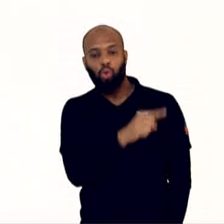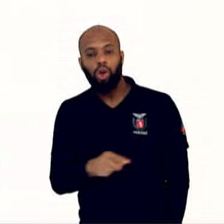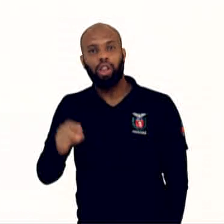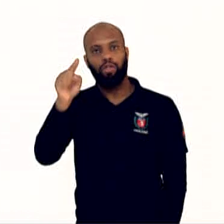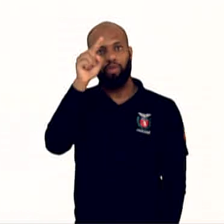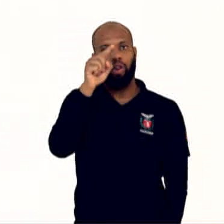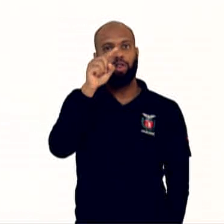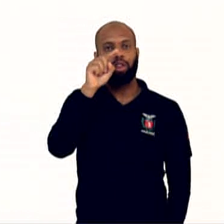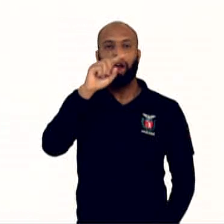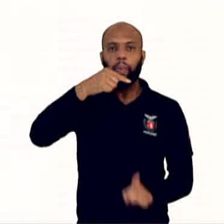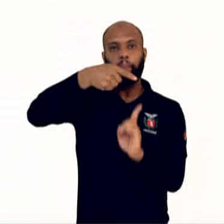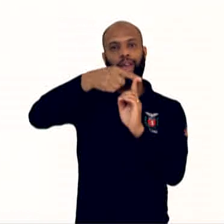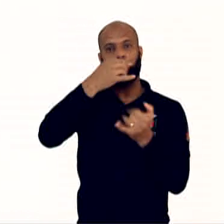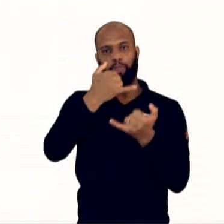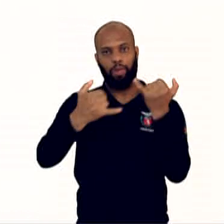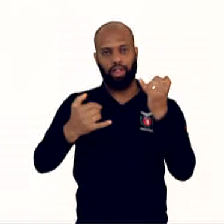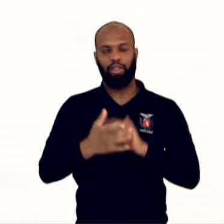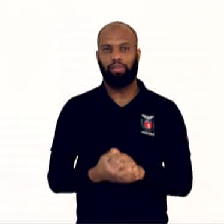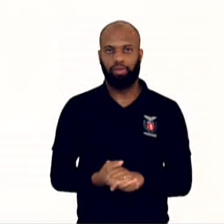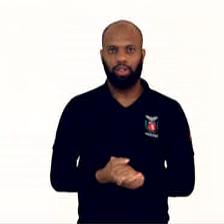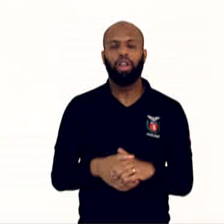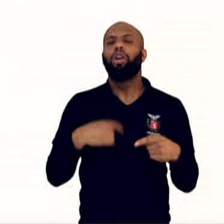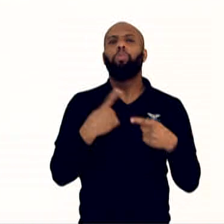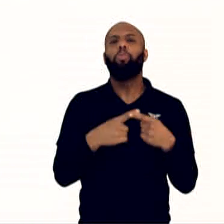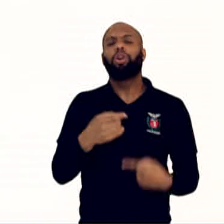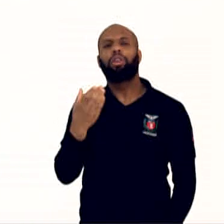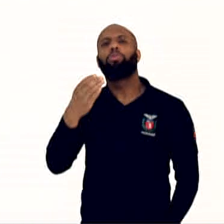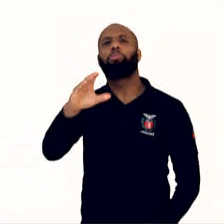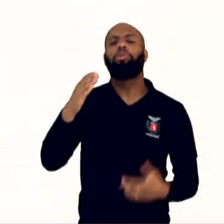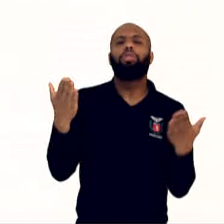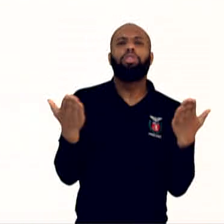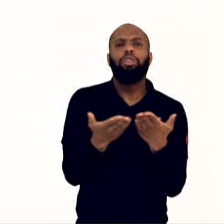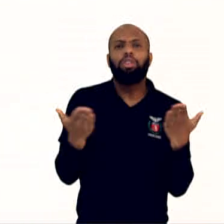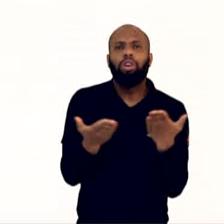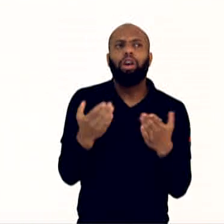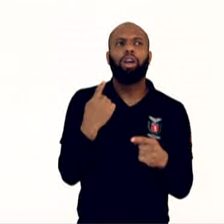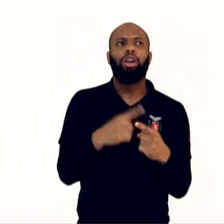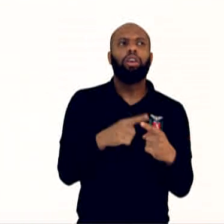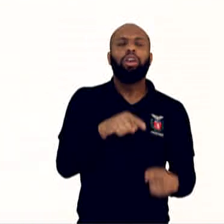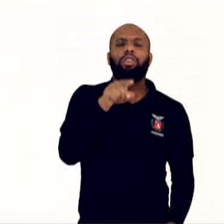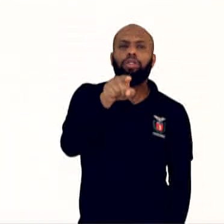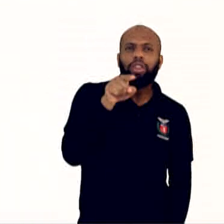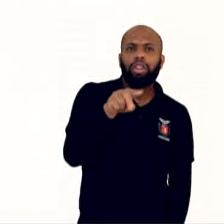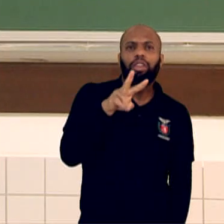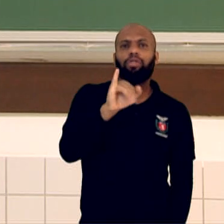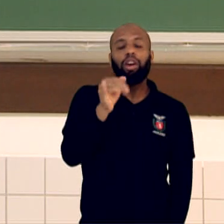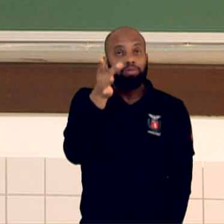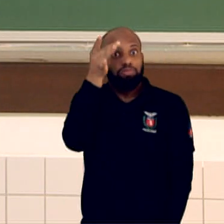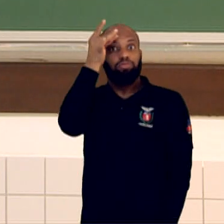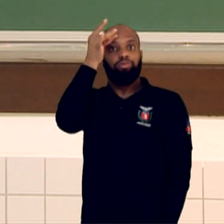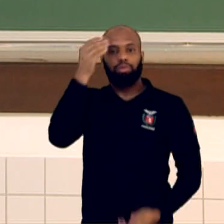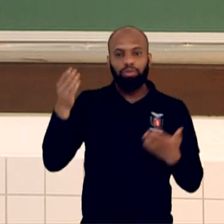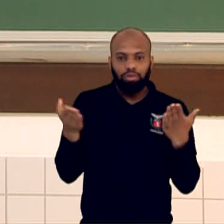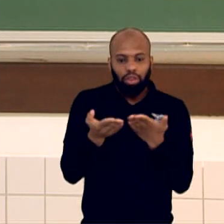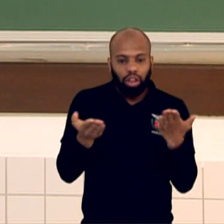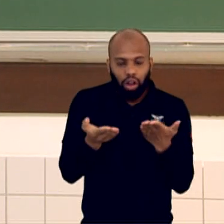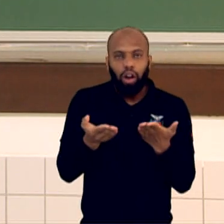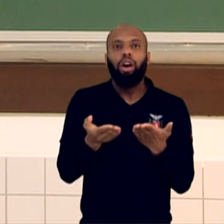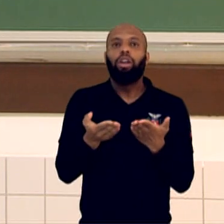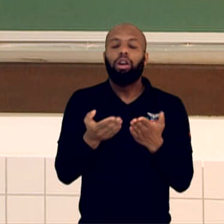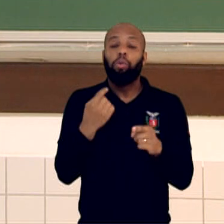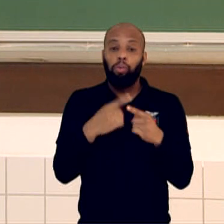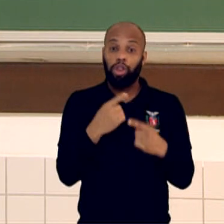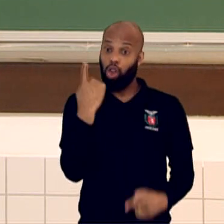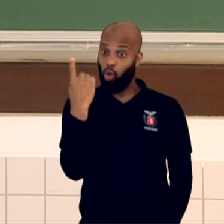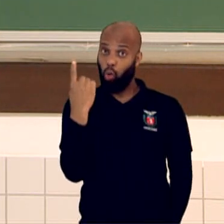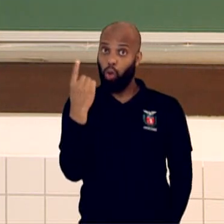meia. Né? Então, por que a gente abordou esse problema aqui nesse momento? Justamente para vocês fixarem a ideia de que uma